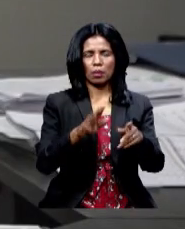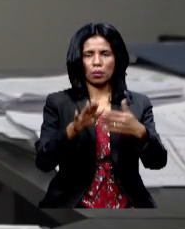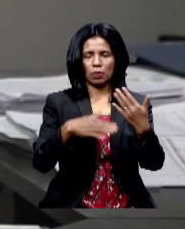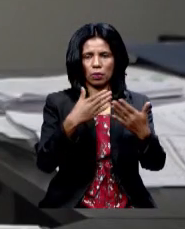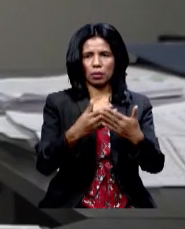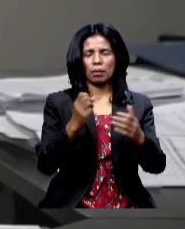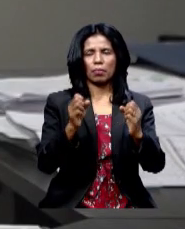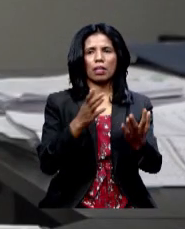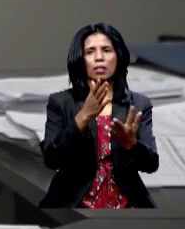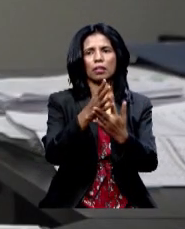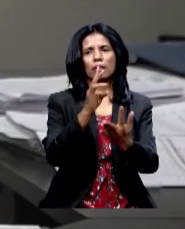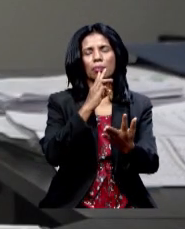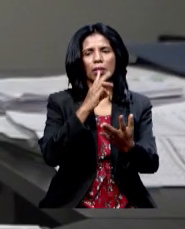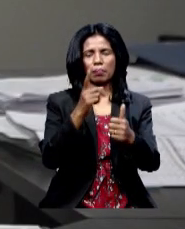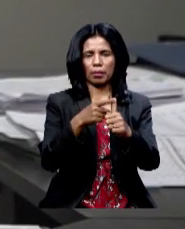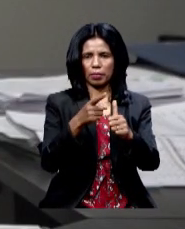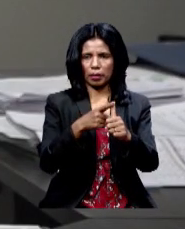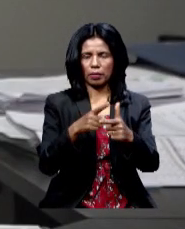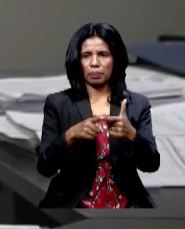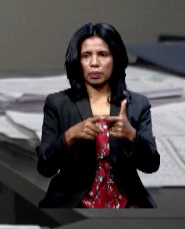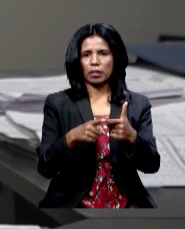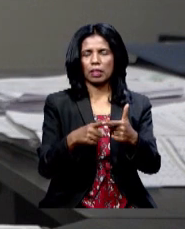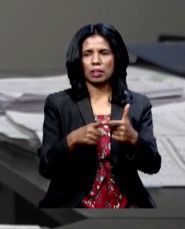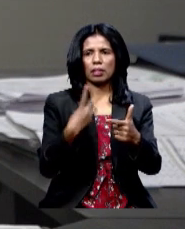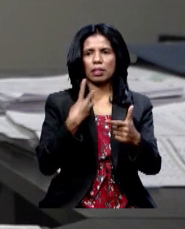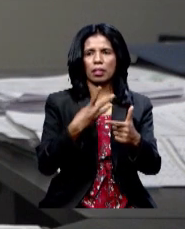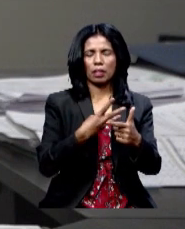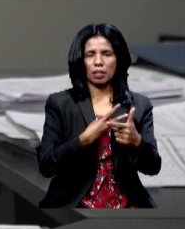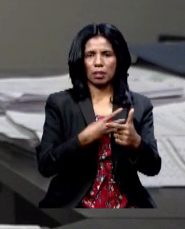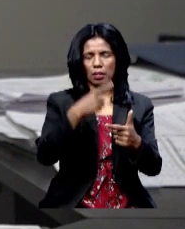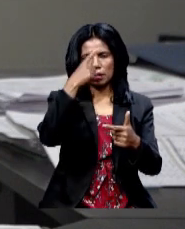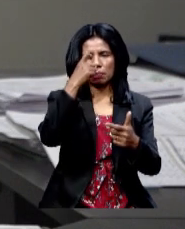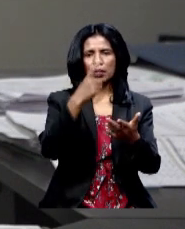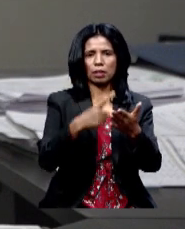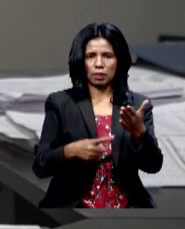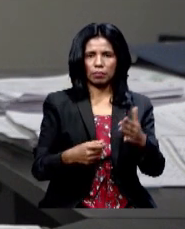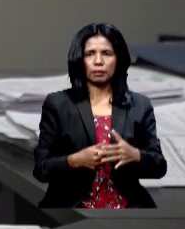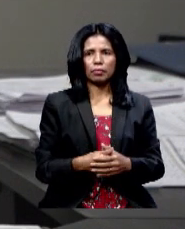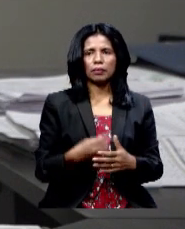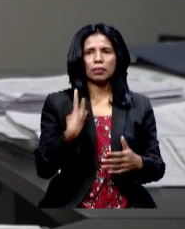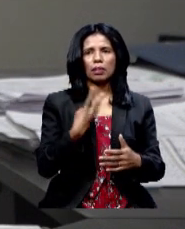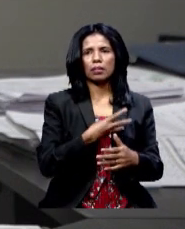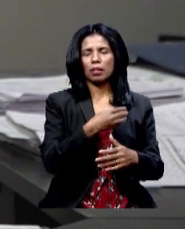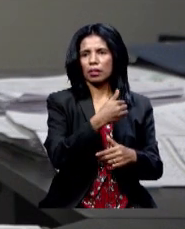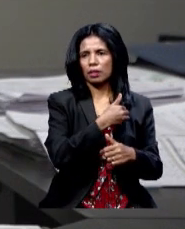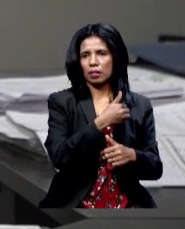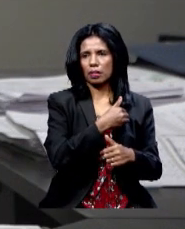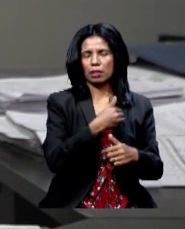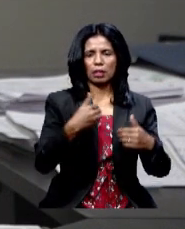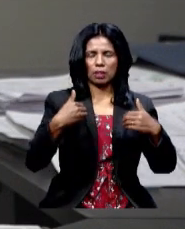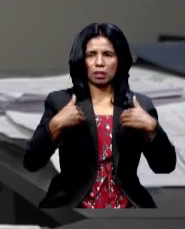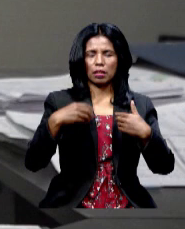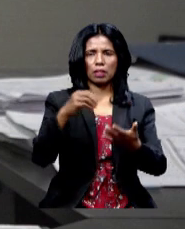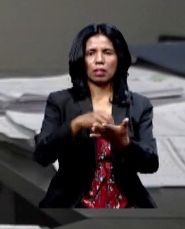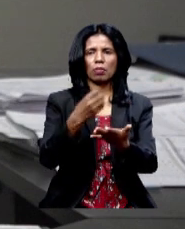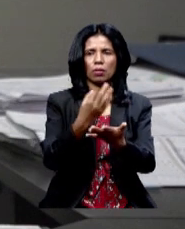ter outro pela se subir o lucro de primeiro mas que tá tu a halo de nia tamba saída tamba e tá sido que a investimento ao